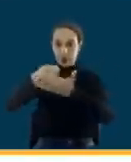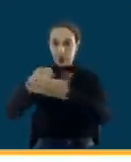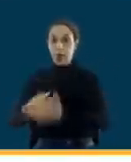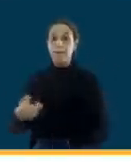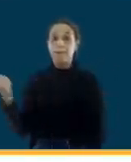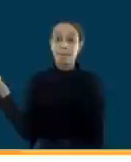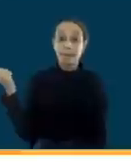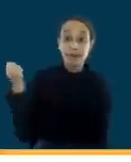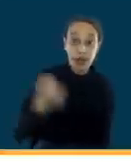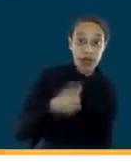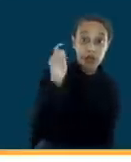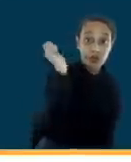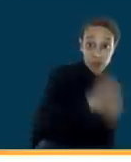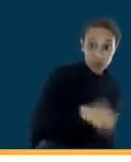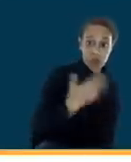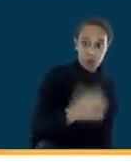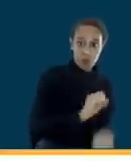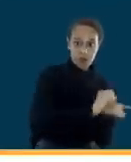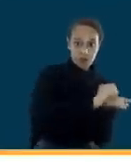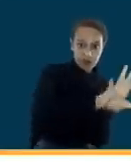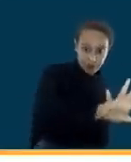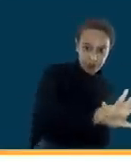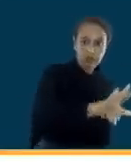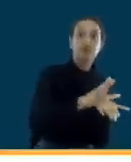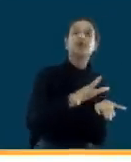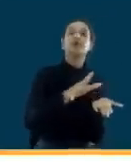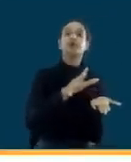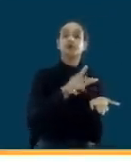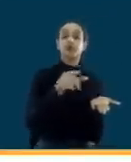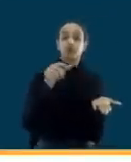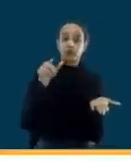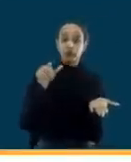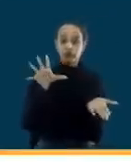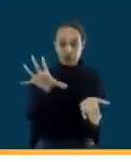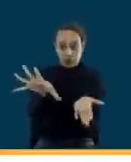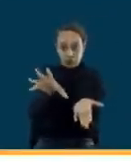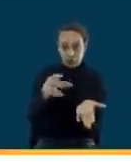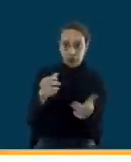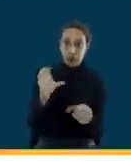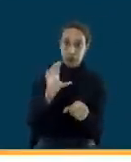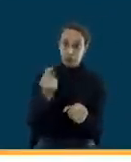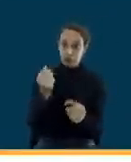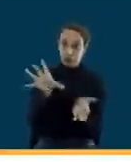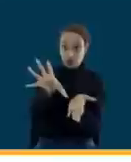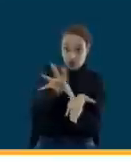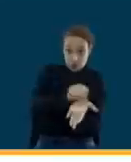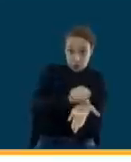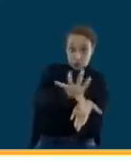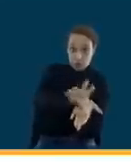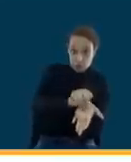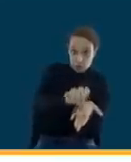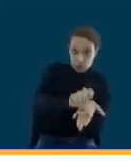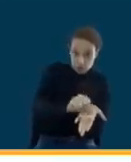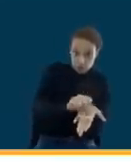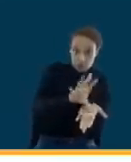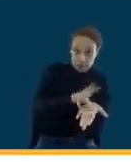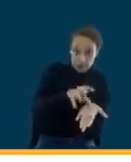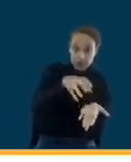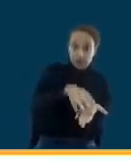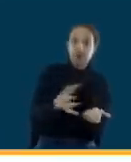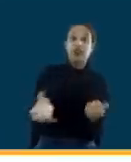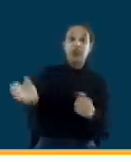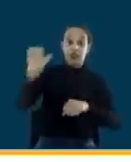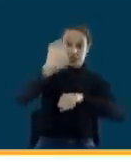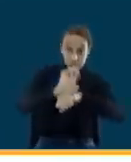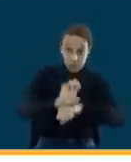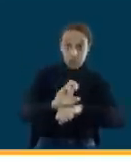de repassar recursos pelo inciso 2, eles vão alimentar os cadastros estaduais e o Estado pode colocar dinheiro nos